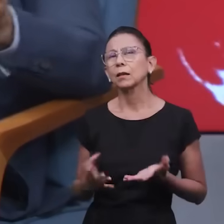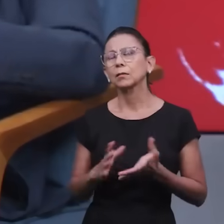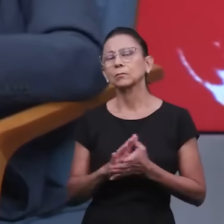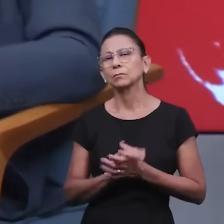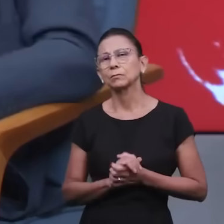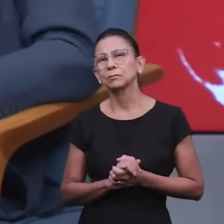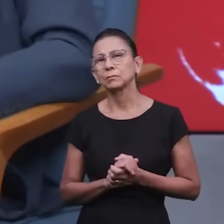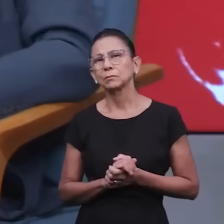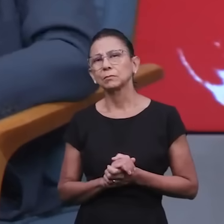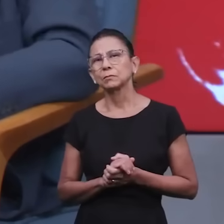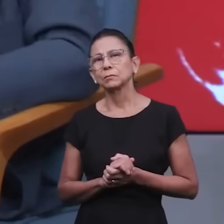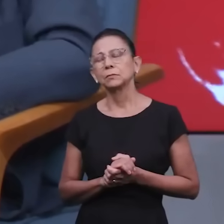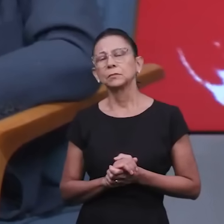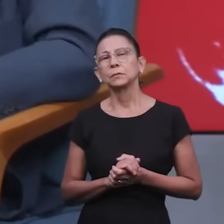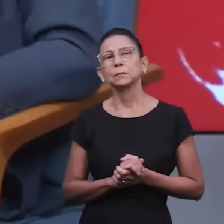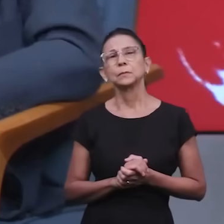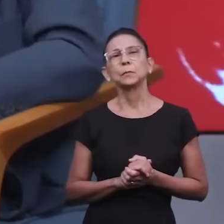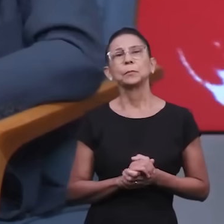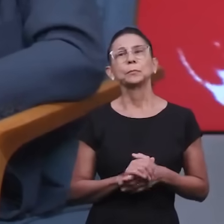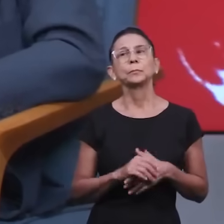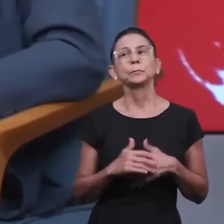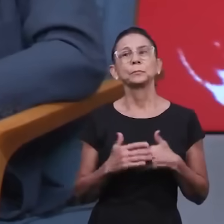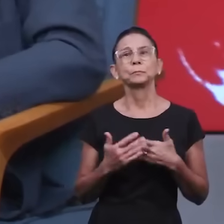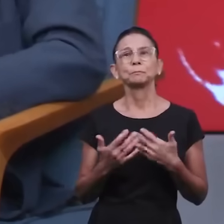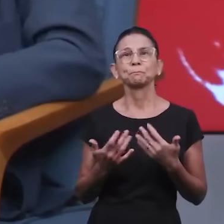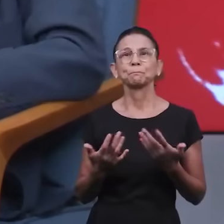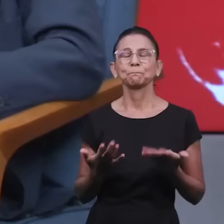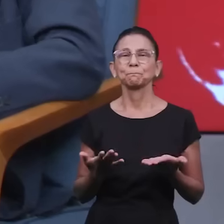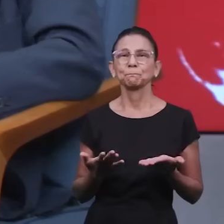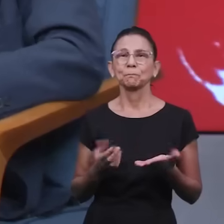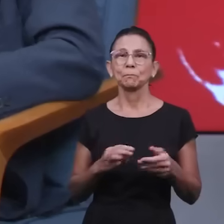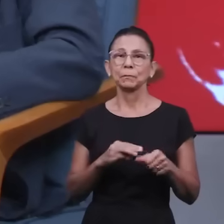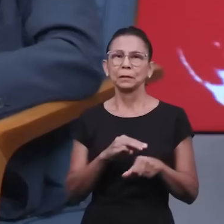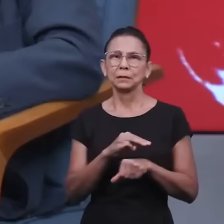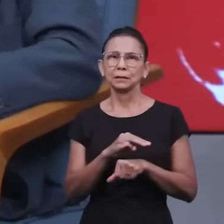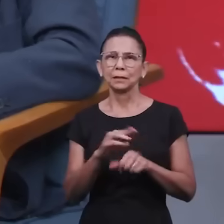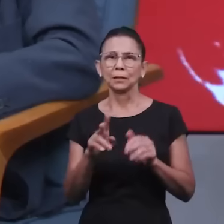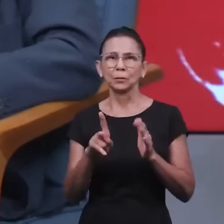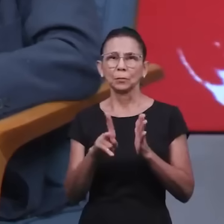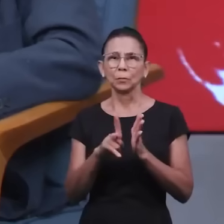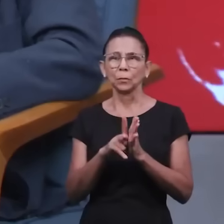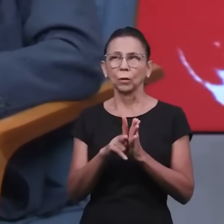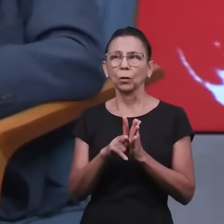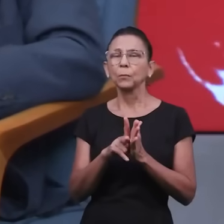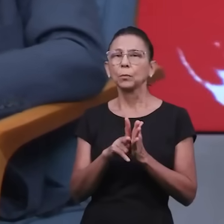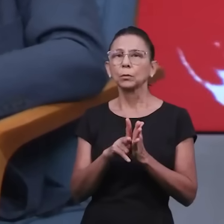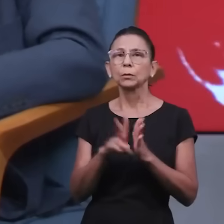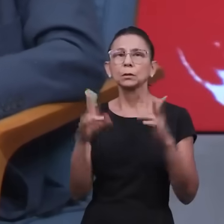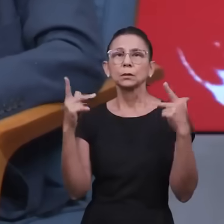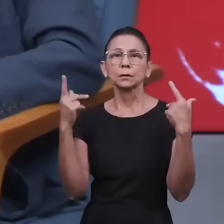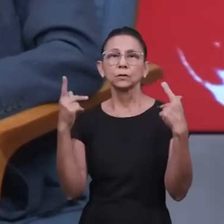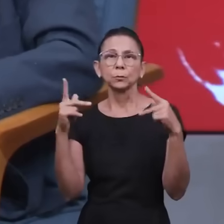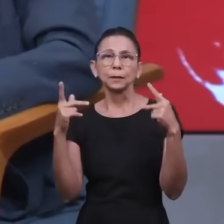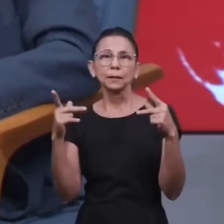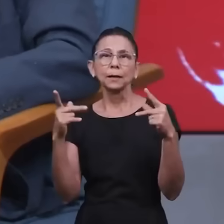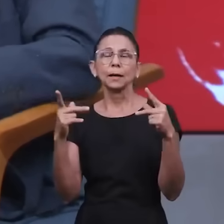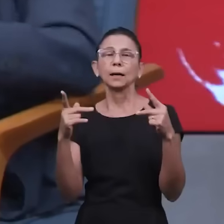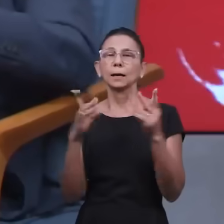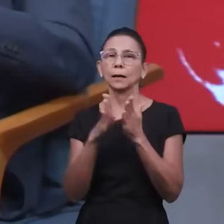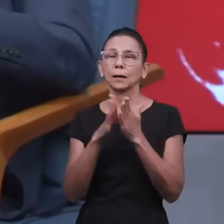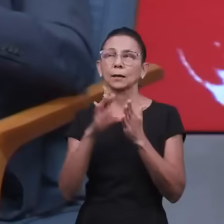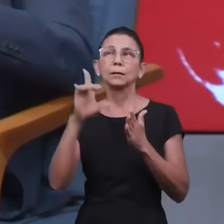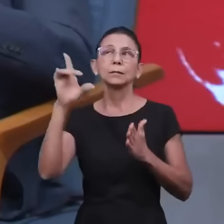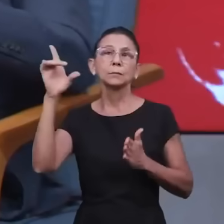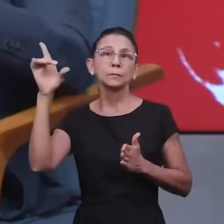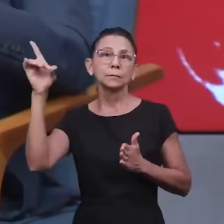que isso? Ministério da palavra. Aí é profético.